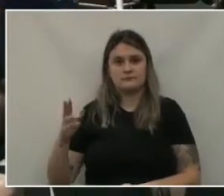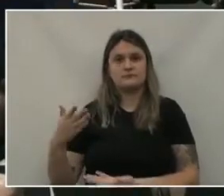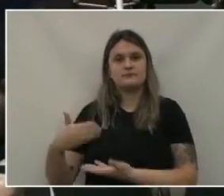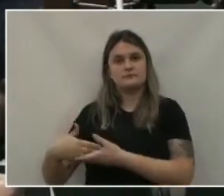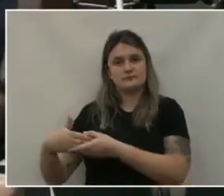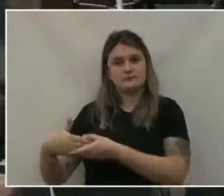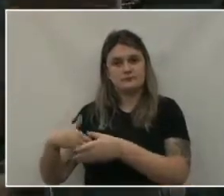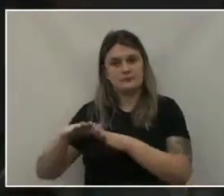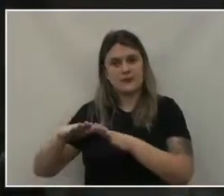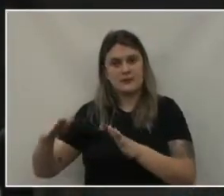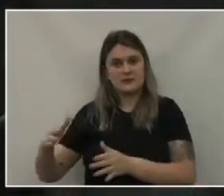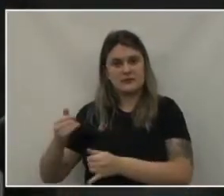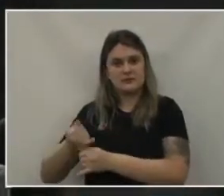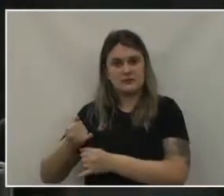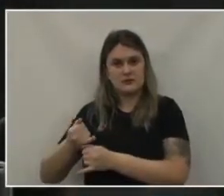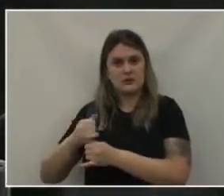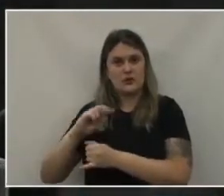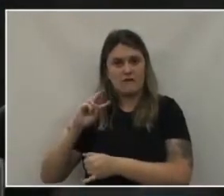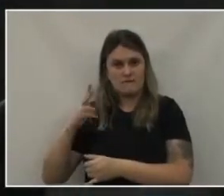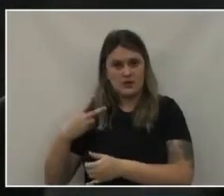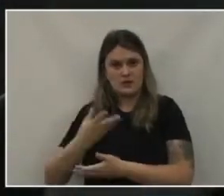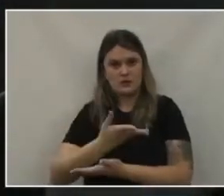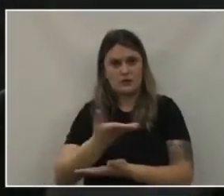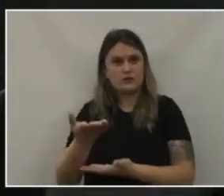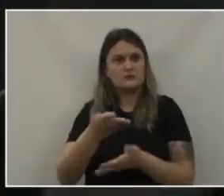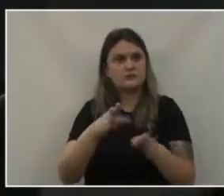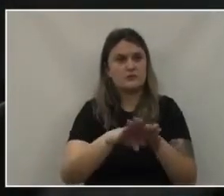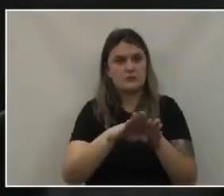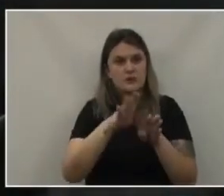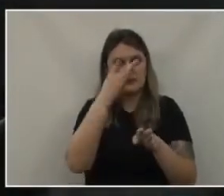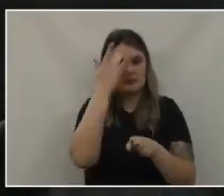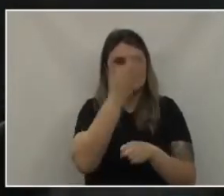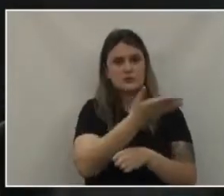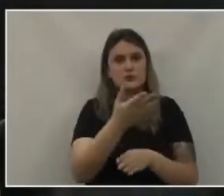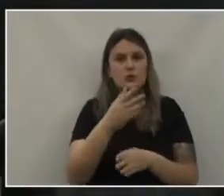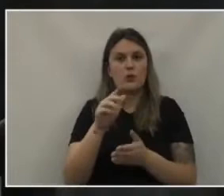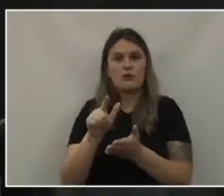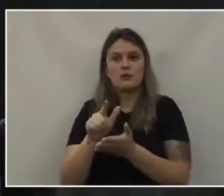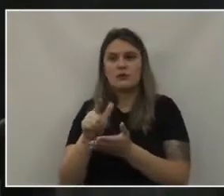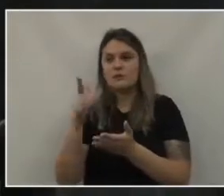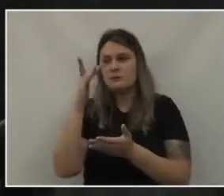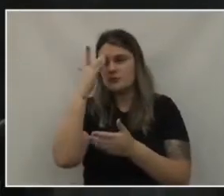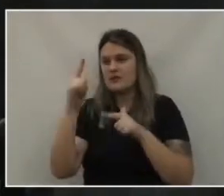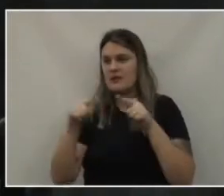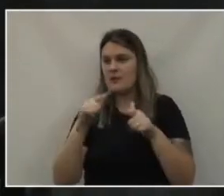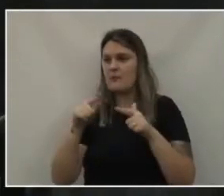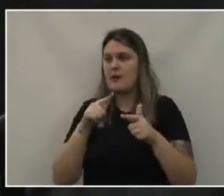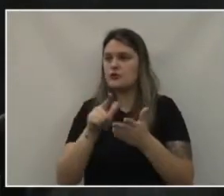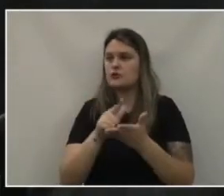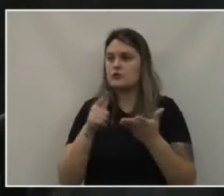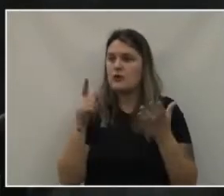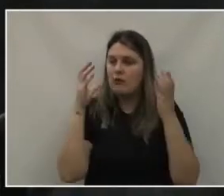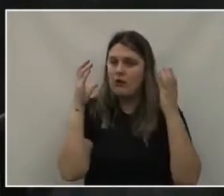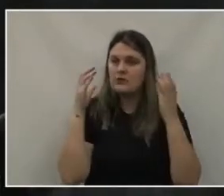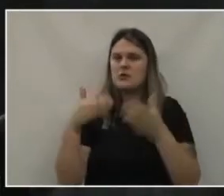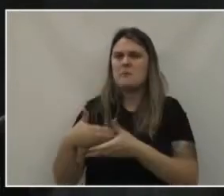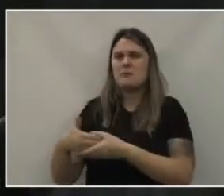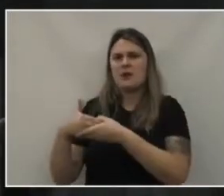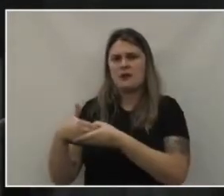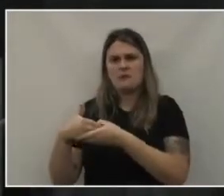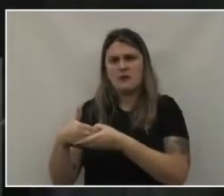a mesa, o munícipe presente e a imprensa que nos acompanha na noite de hoje. Quero parabenizar a